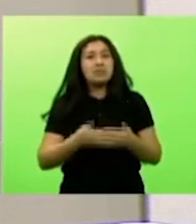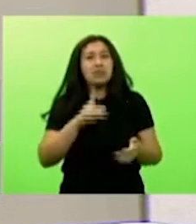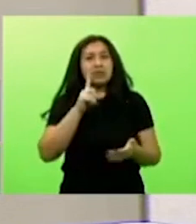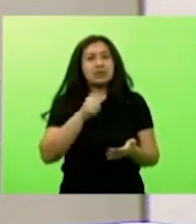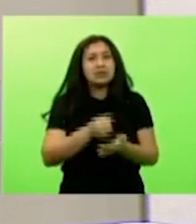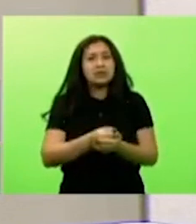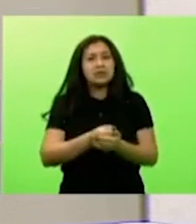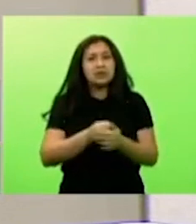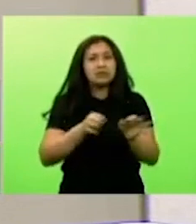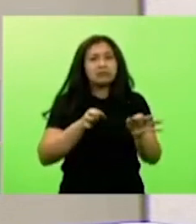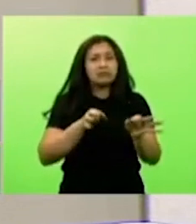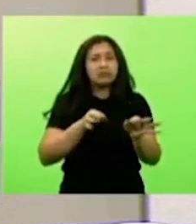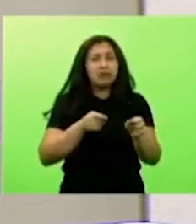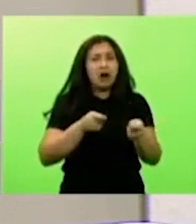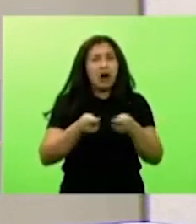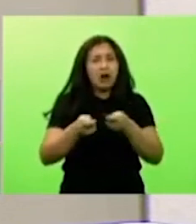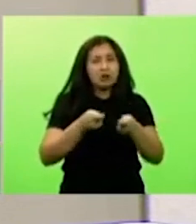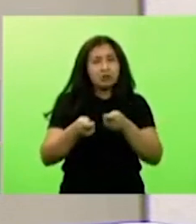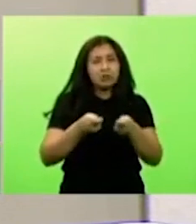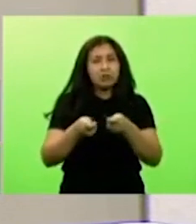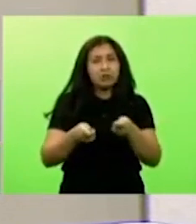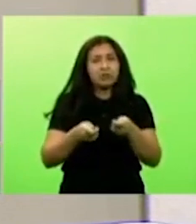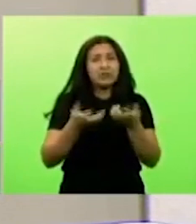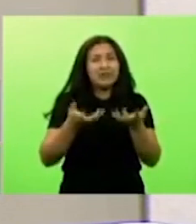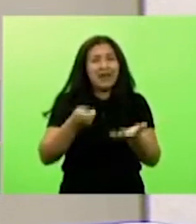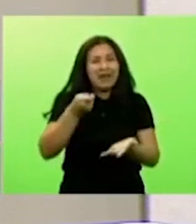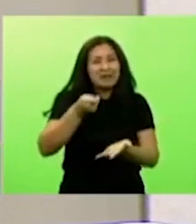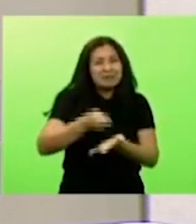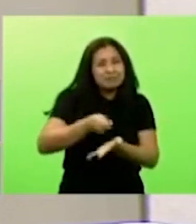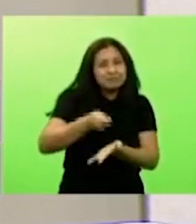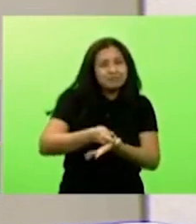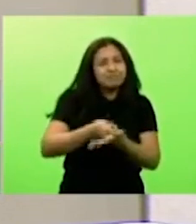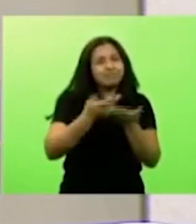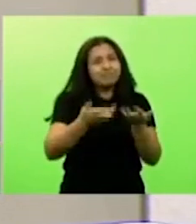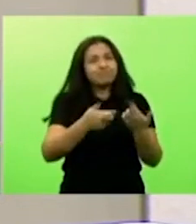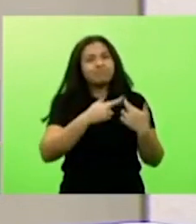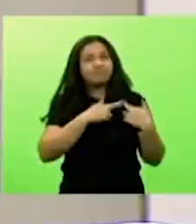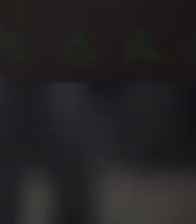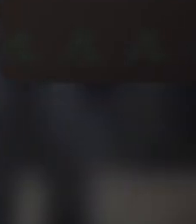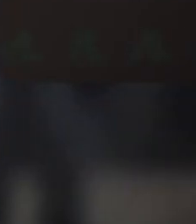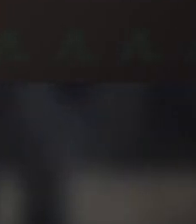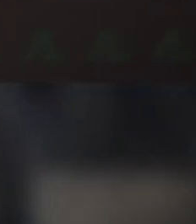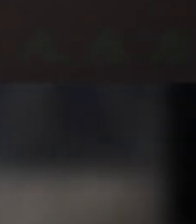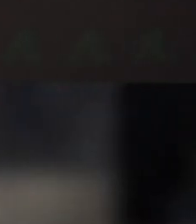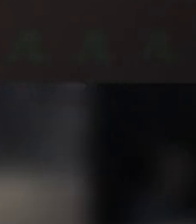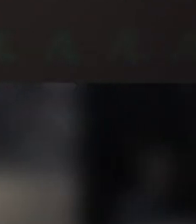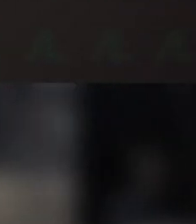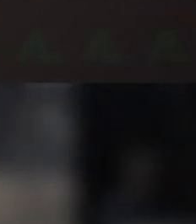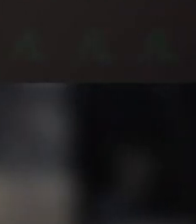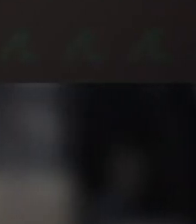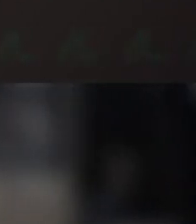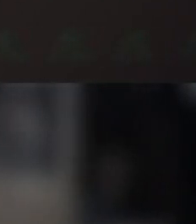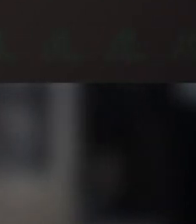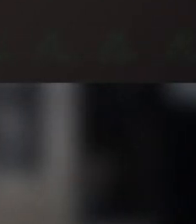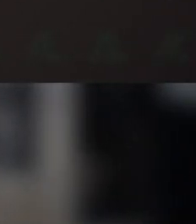administrativa que visasse punir os responsáveis pela implementação da Velha